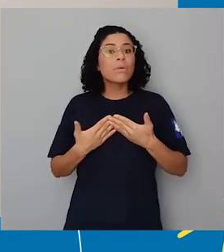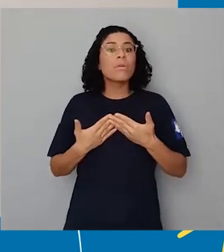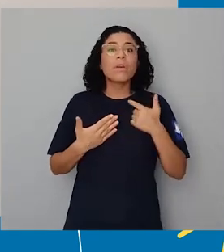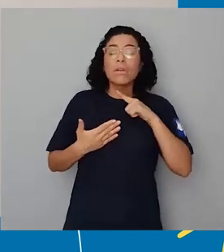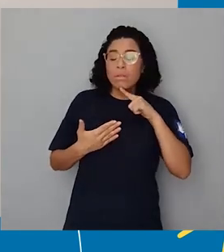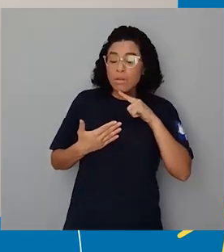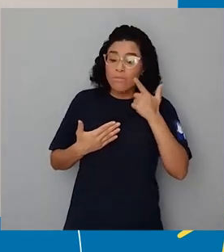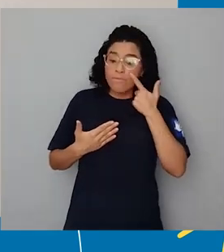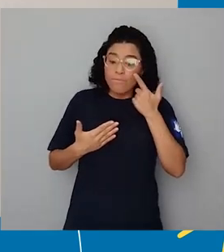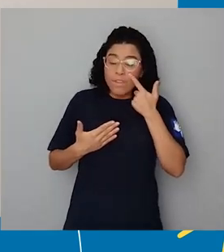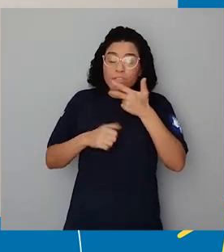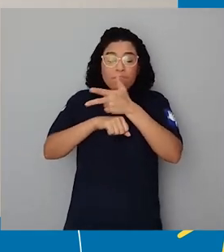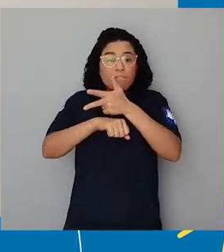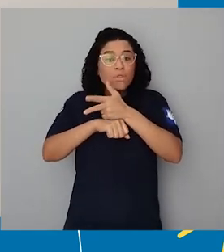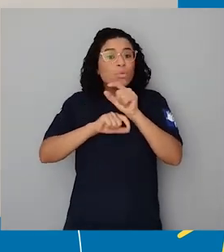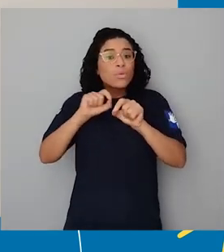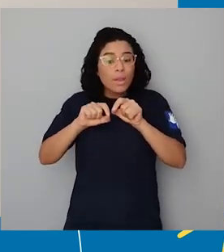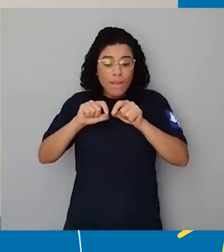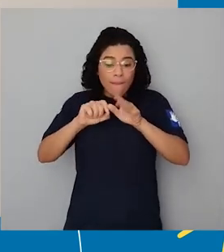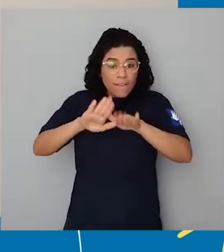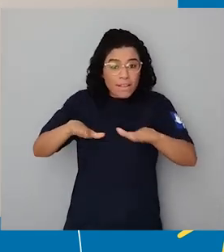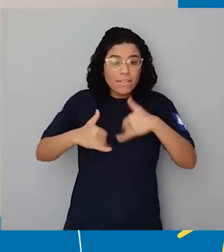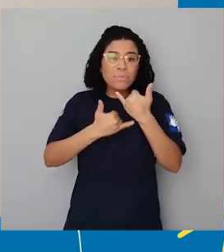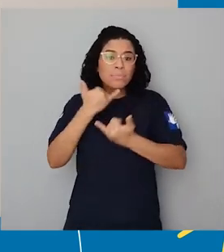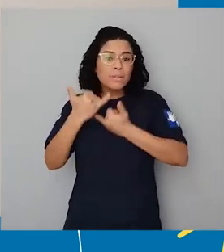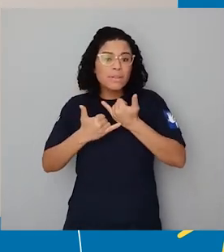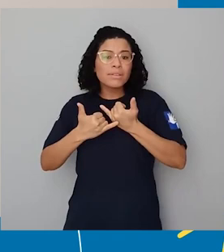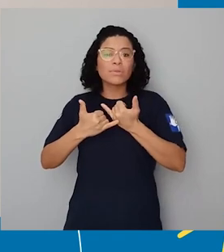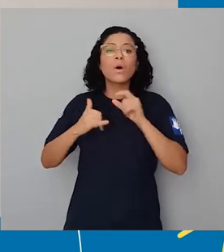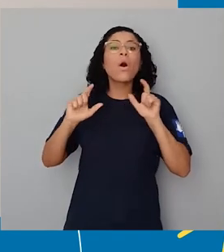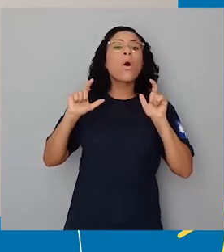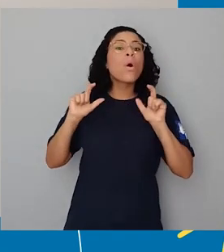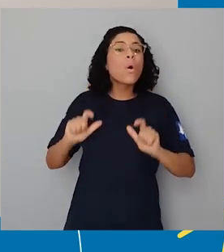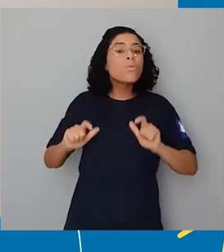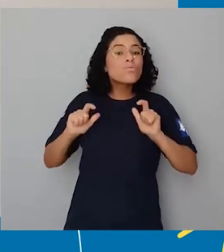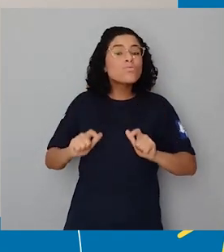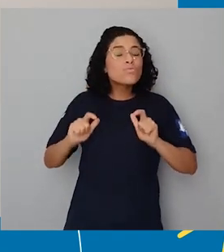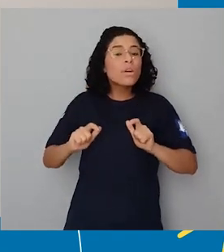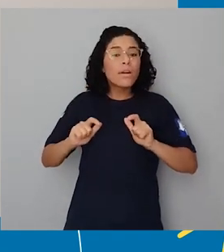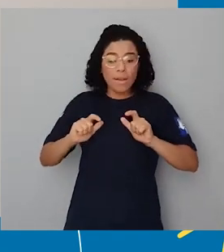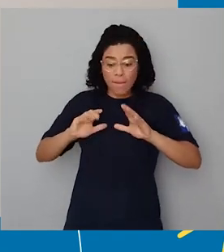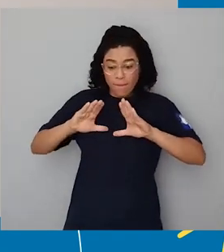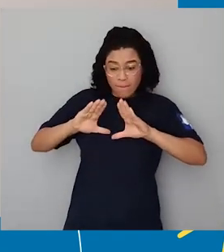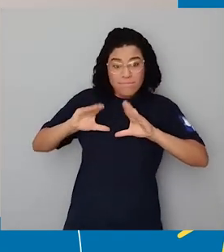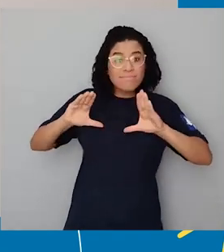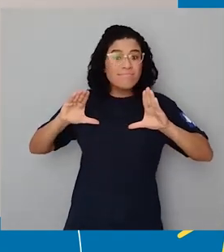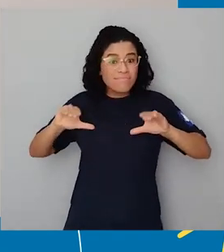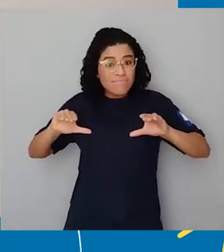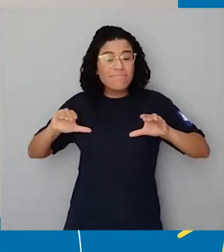quarto, na sala, no quintal. E aí eu queria pensar com vocês. E antes da